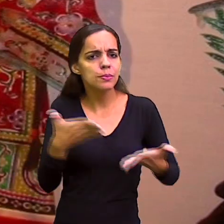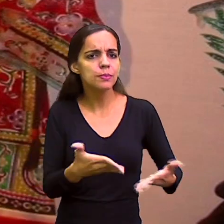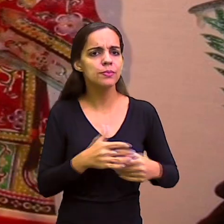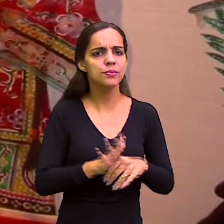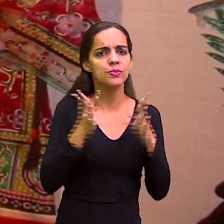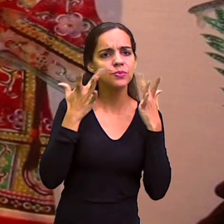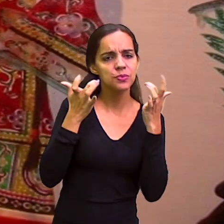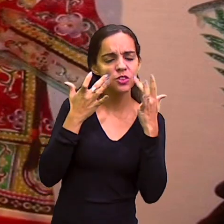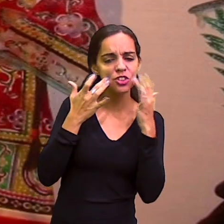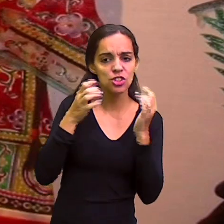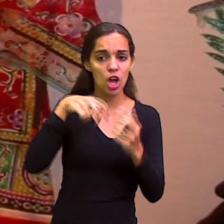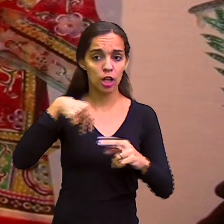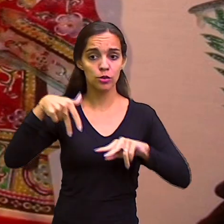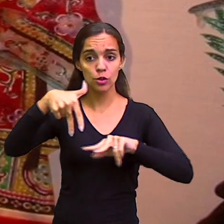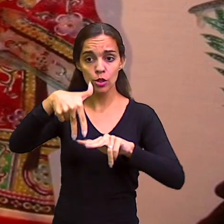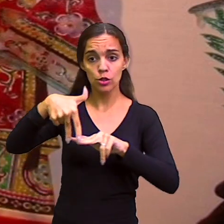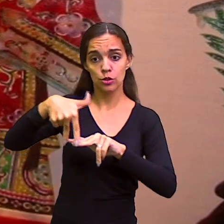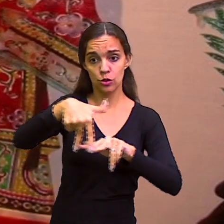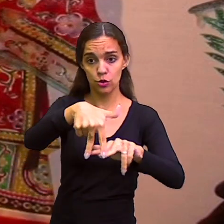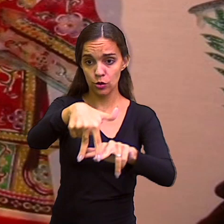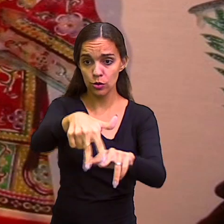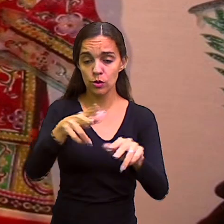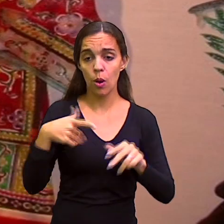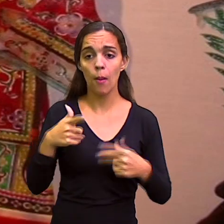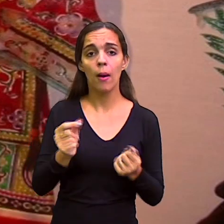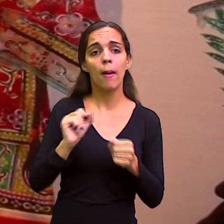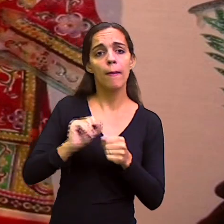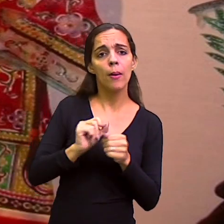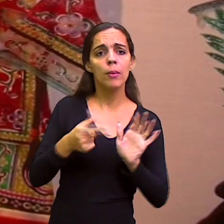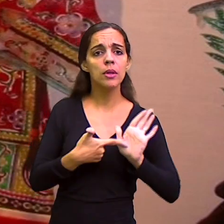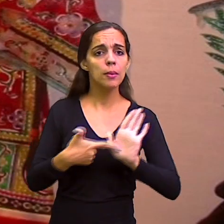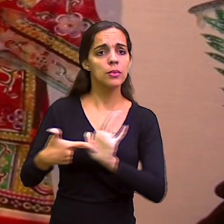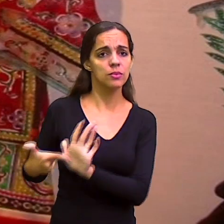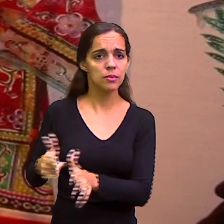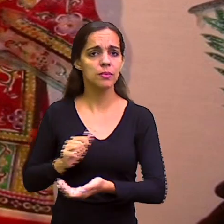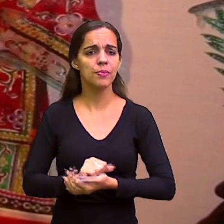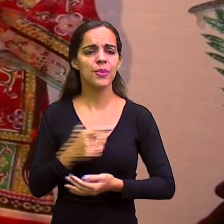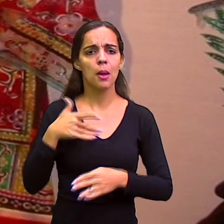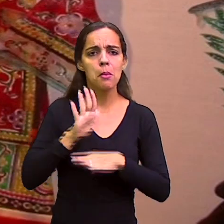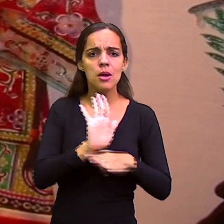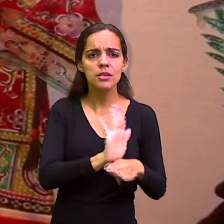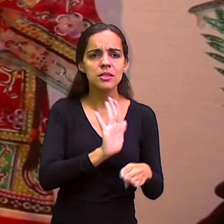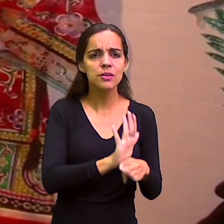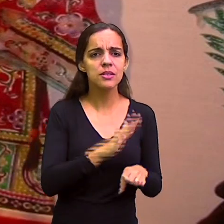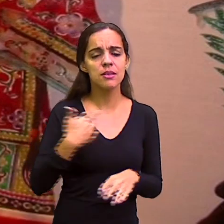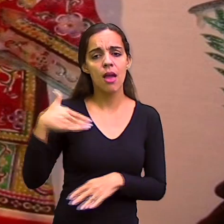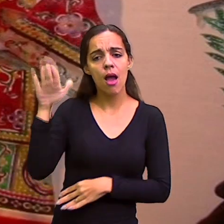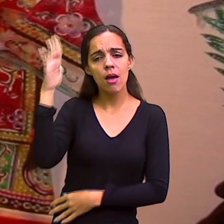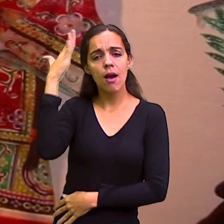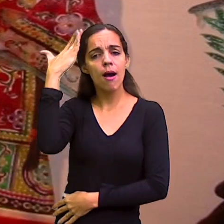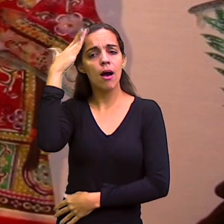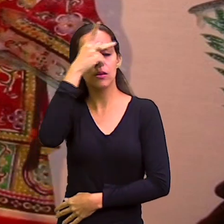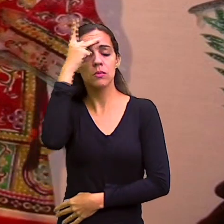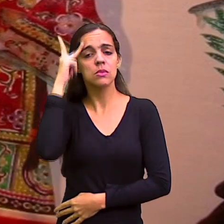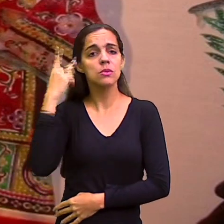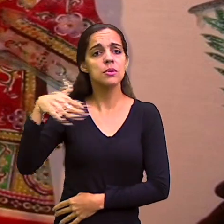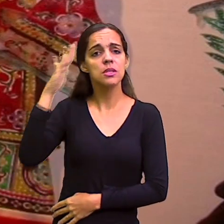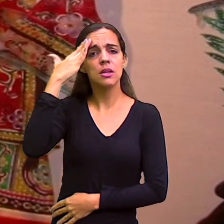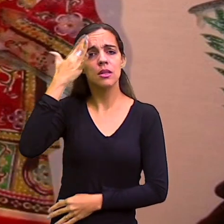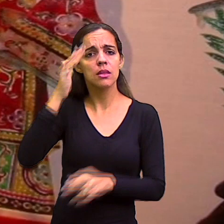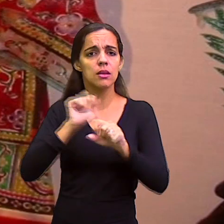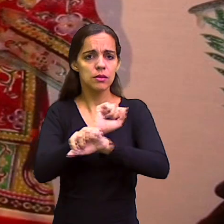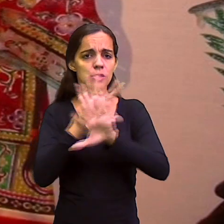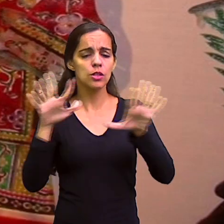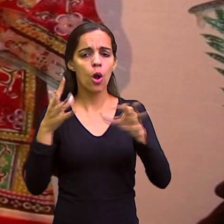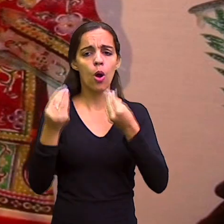no teatro de sombra, a gente pode trabalhar vários temas que vai ajudar as pessoas a entender o que vai ser falado do